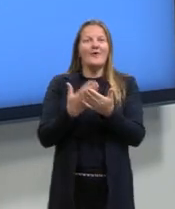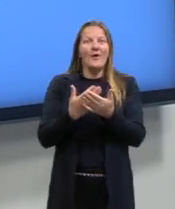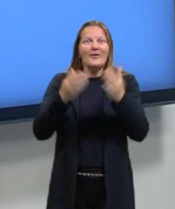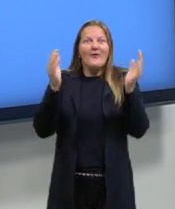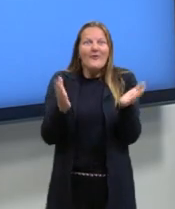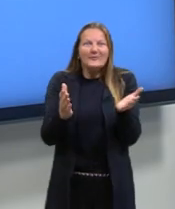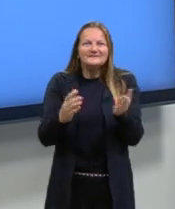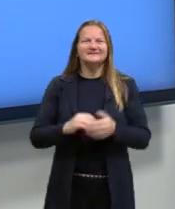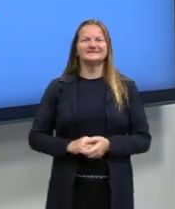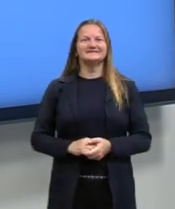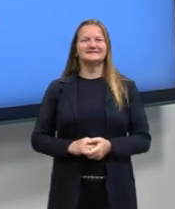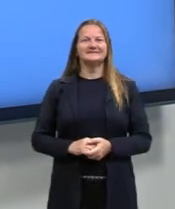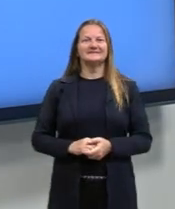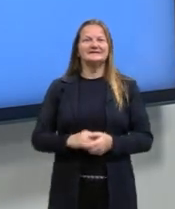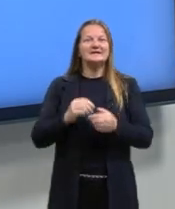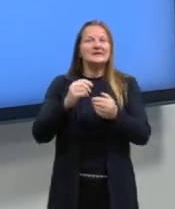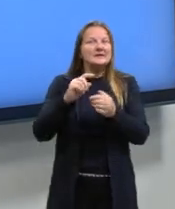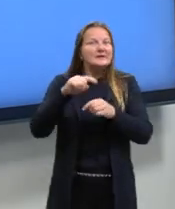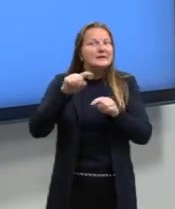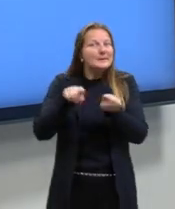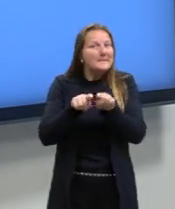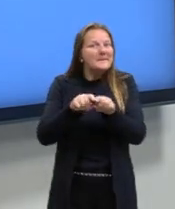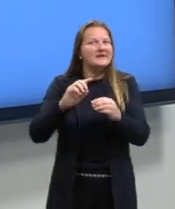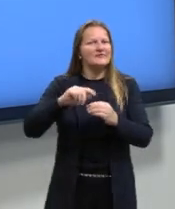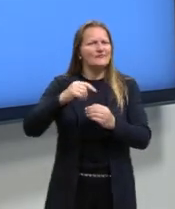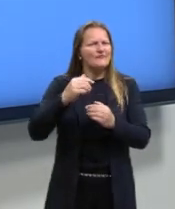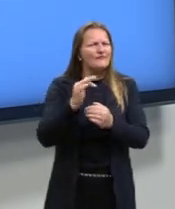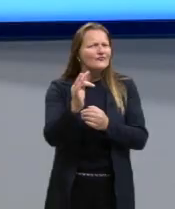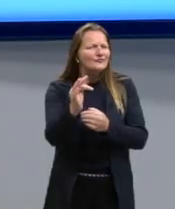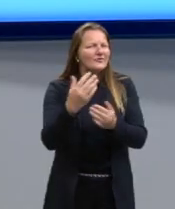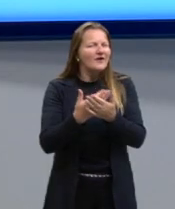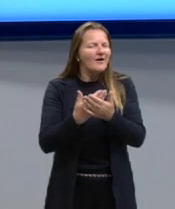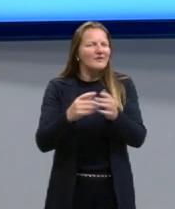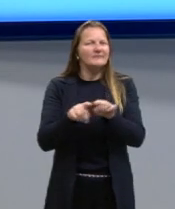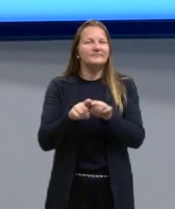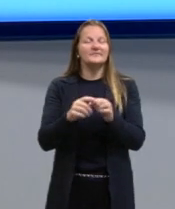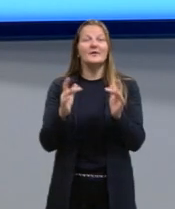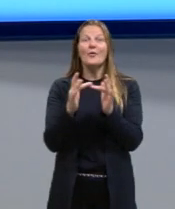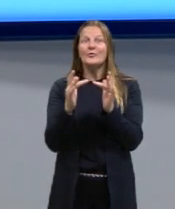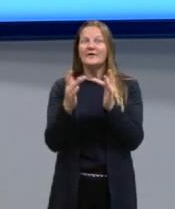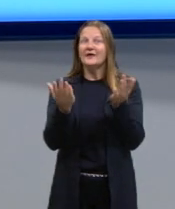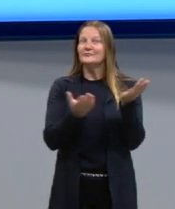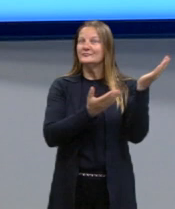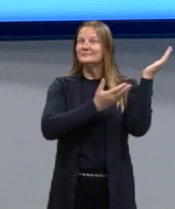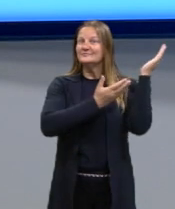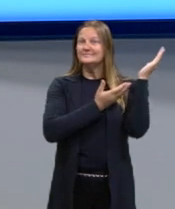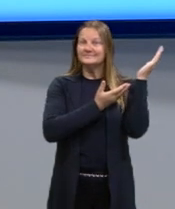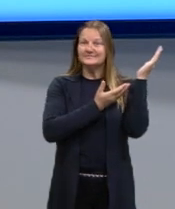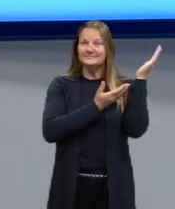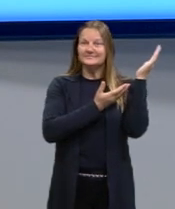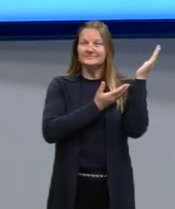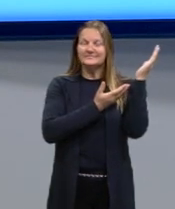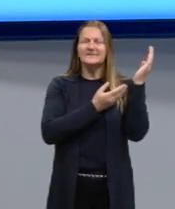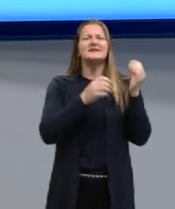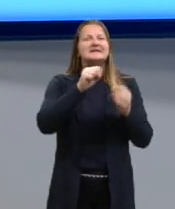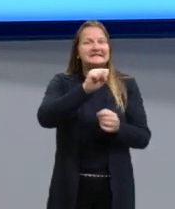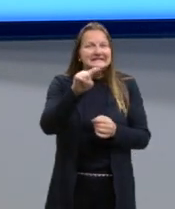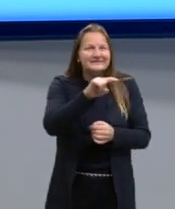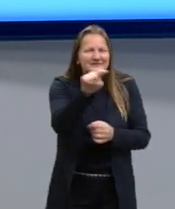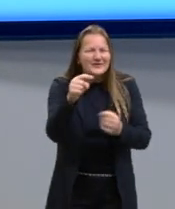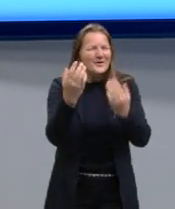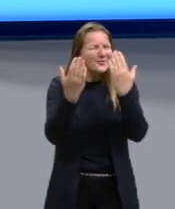aula de hoje né e nas próximas aulas eu deixo aqui para vocês os contatos se vocês tiverem dúvidas